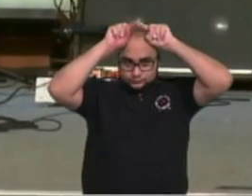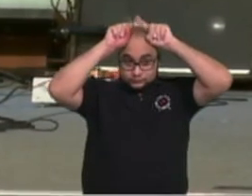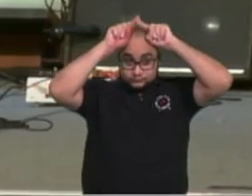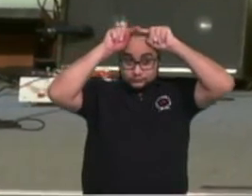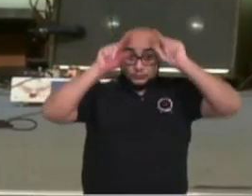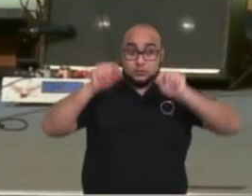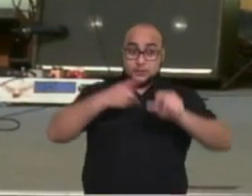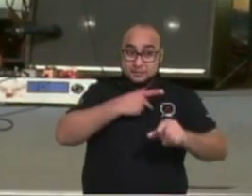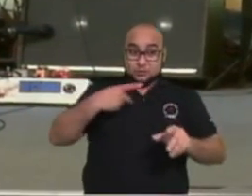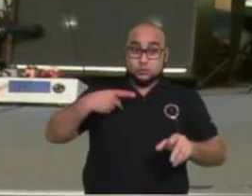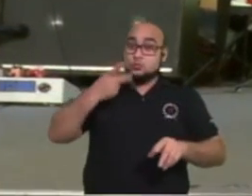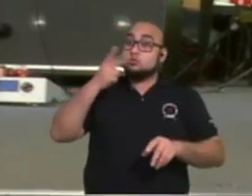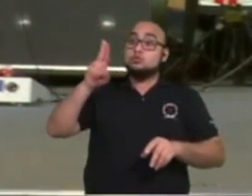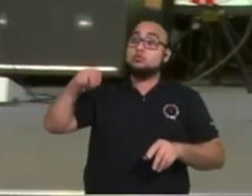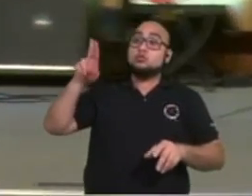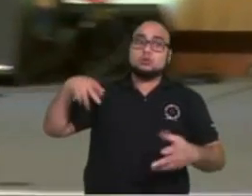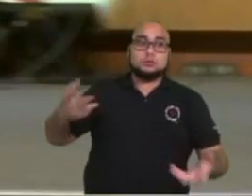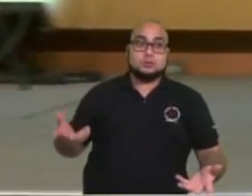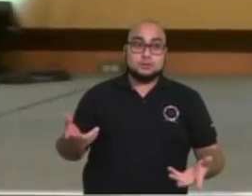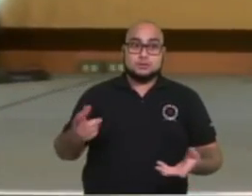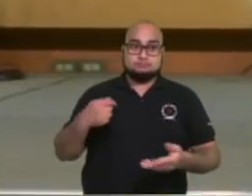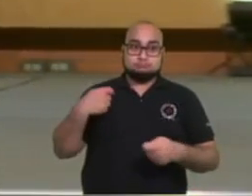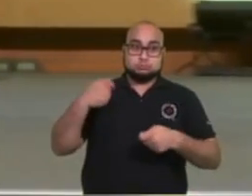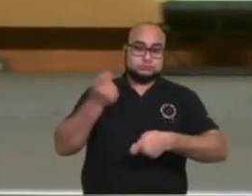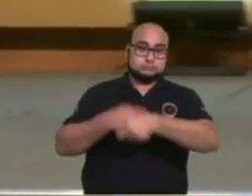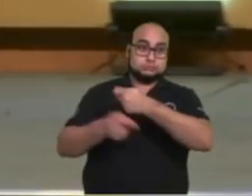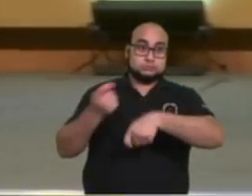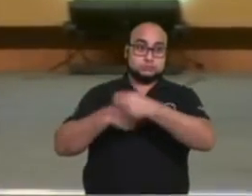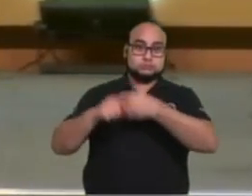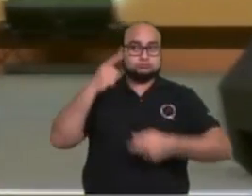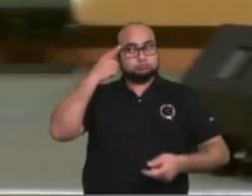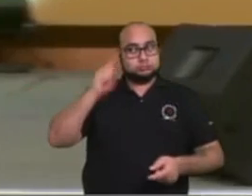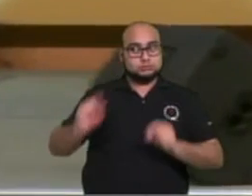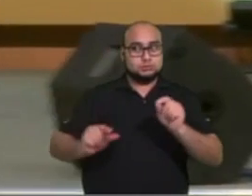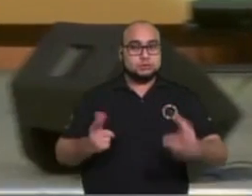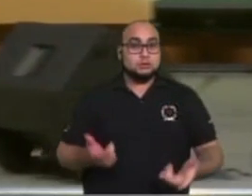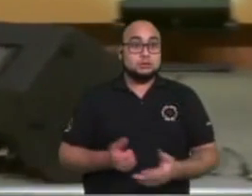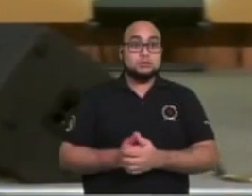pastor e você vai mostrar administrar nada